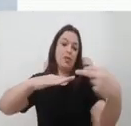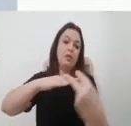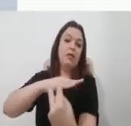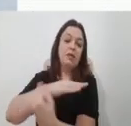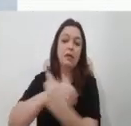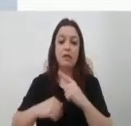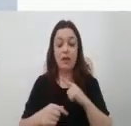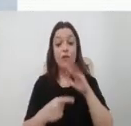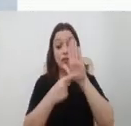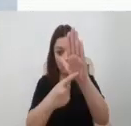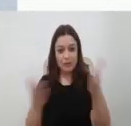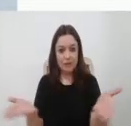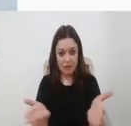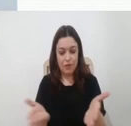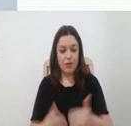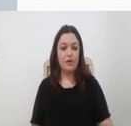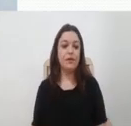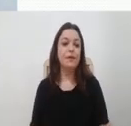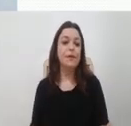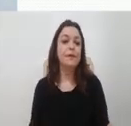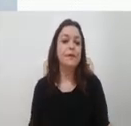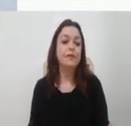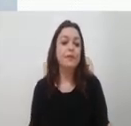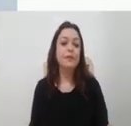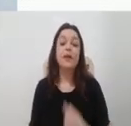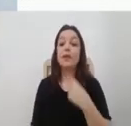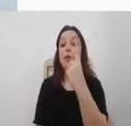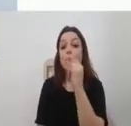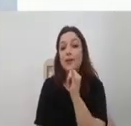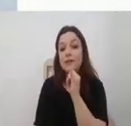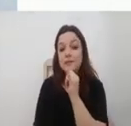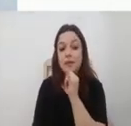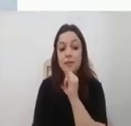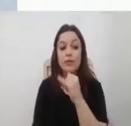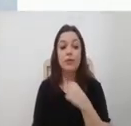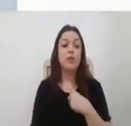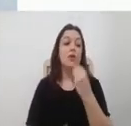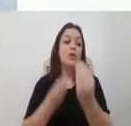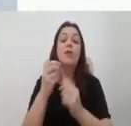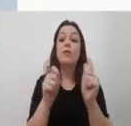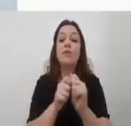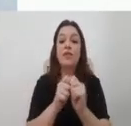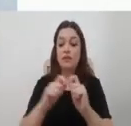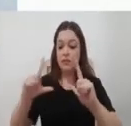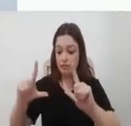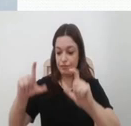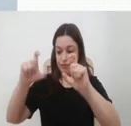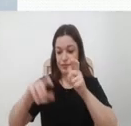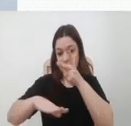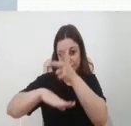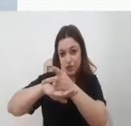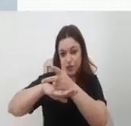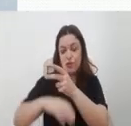agora. Então, aqui a gente tem um exemplo, né, de como deve ser feito